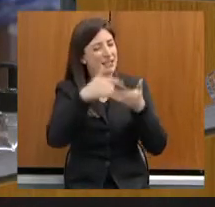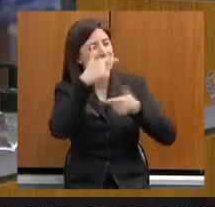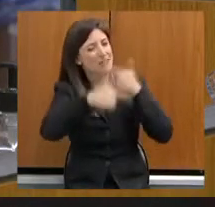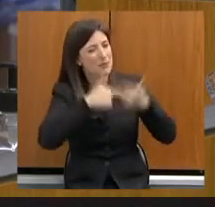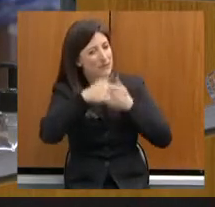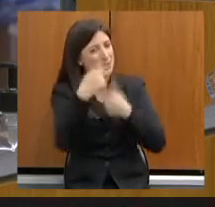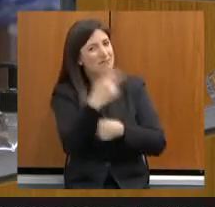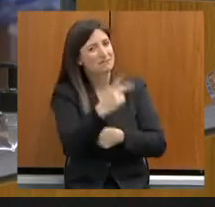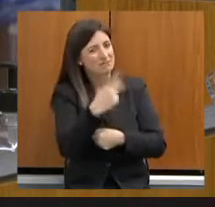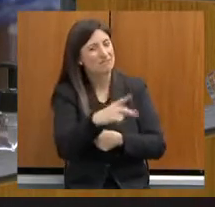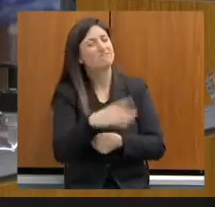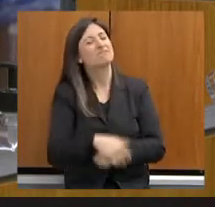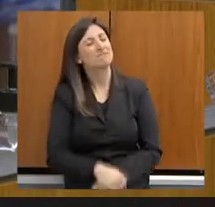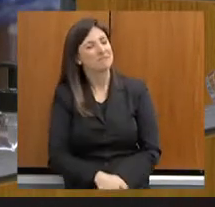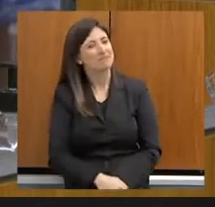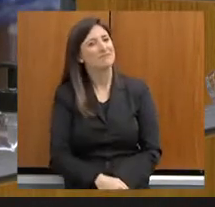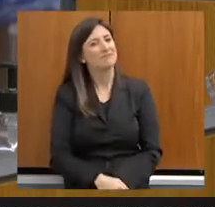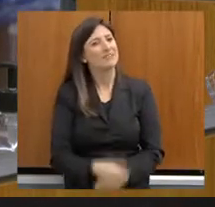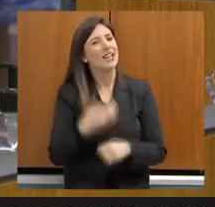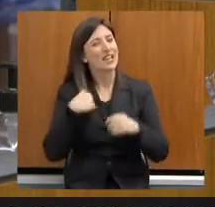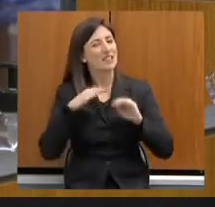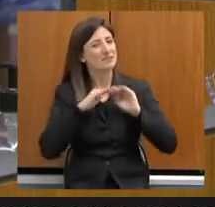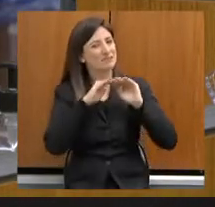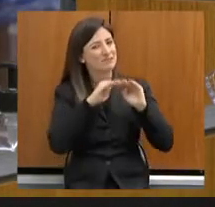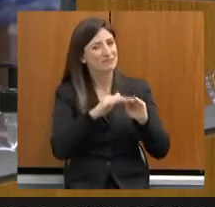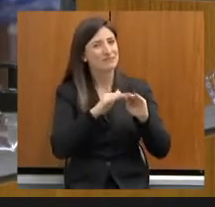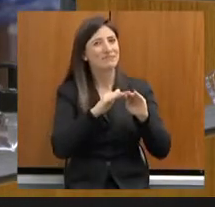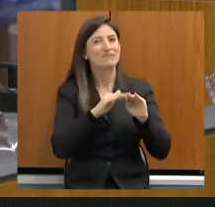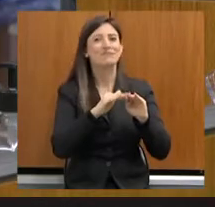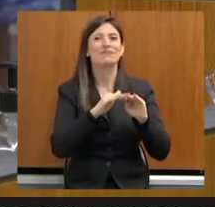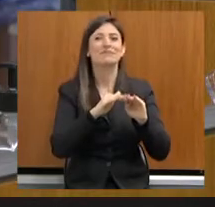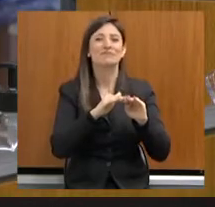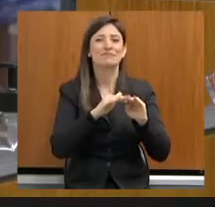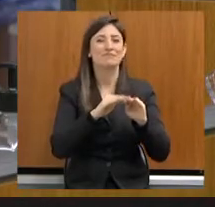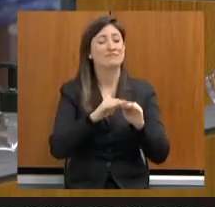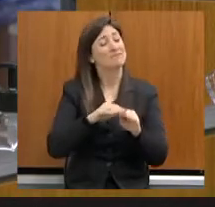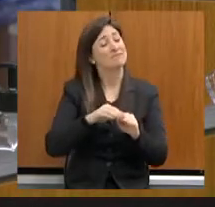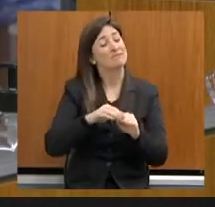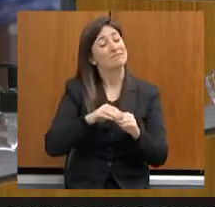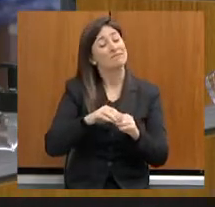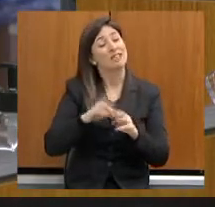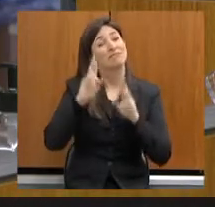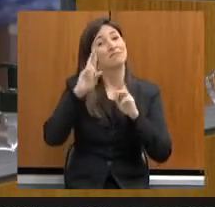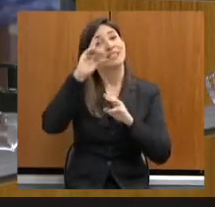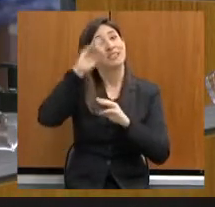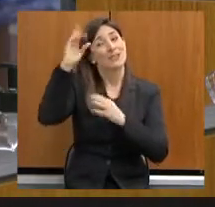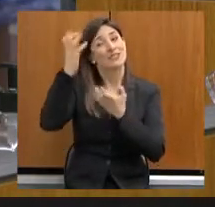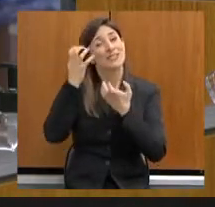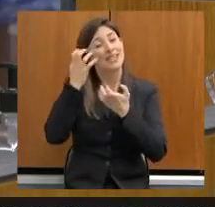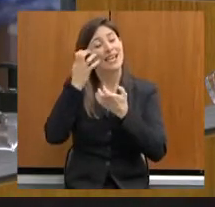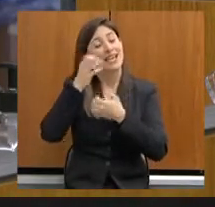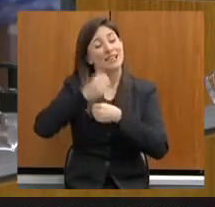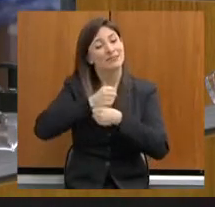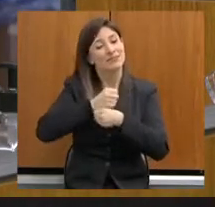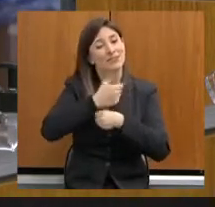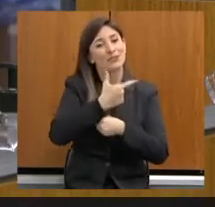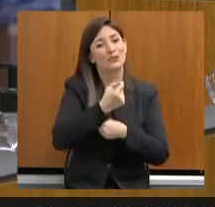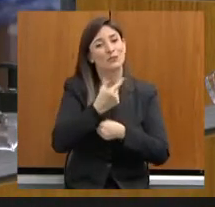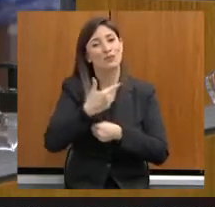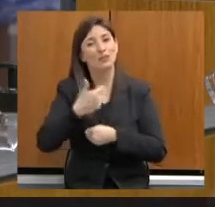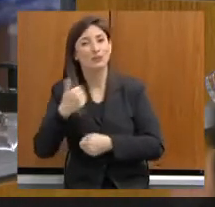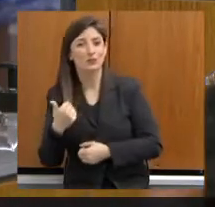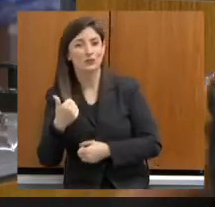desenvolve e dizer que se Deus quiser em 2021 O agronegócio